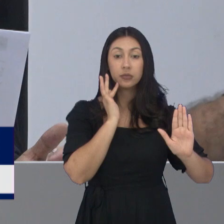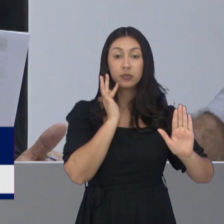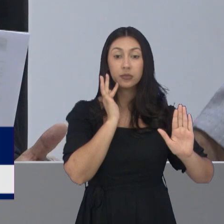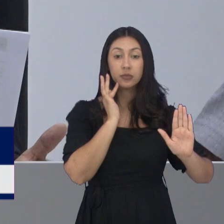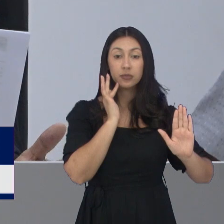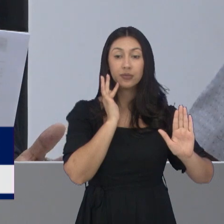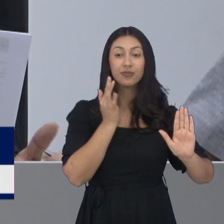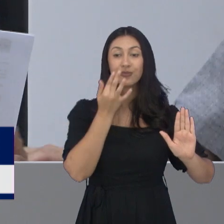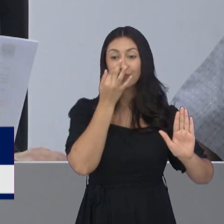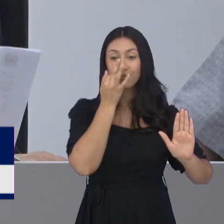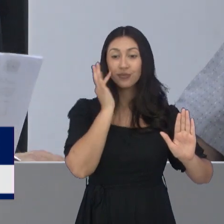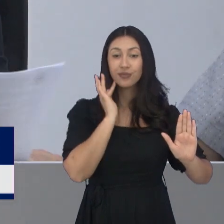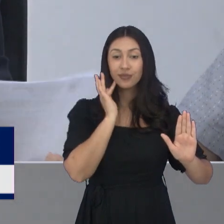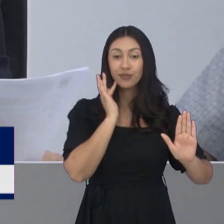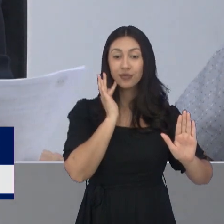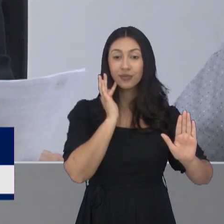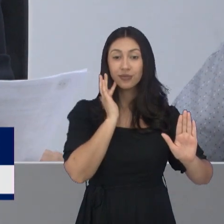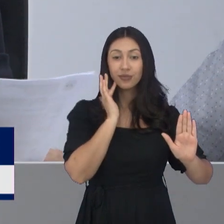Zagueiro, desculpa.